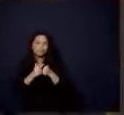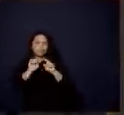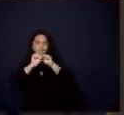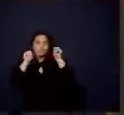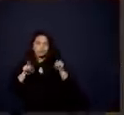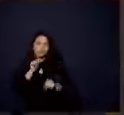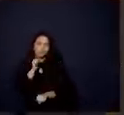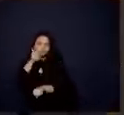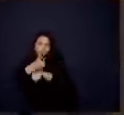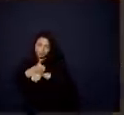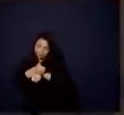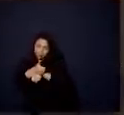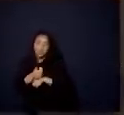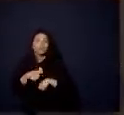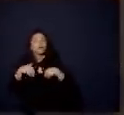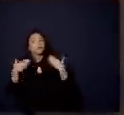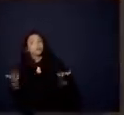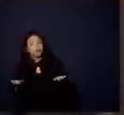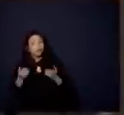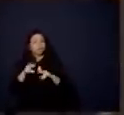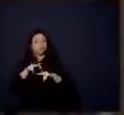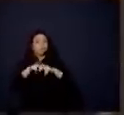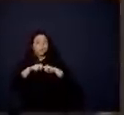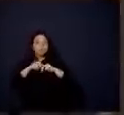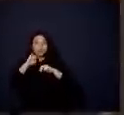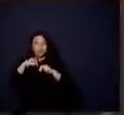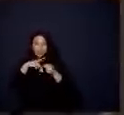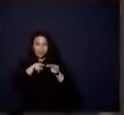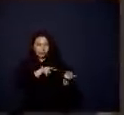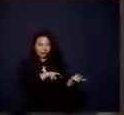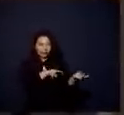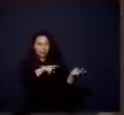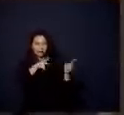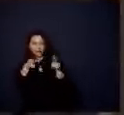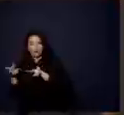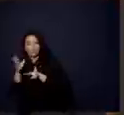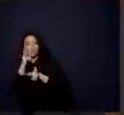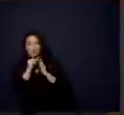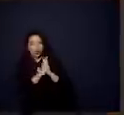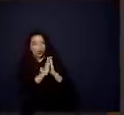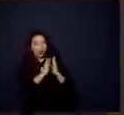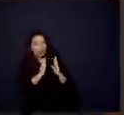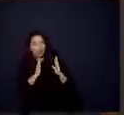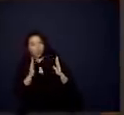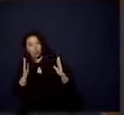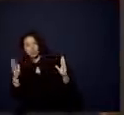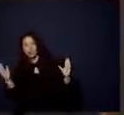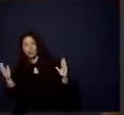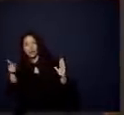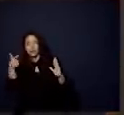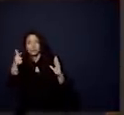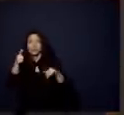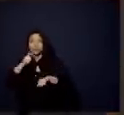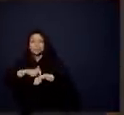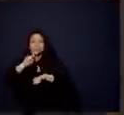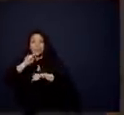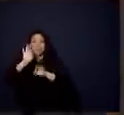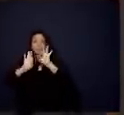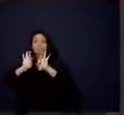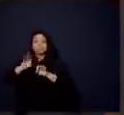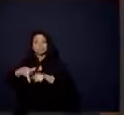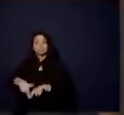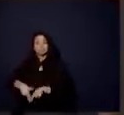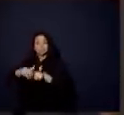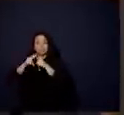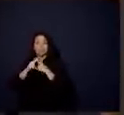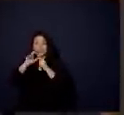sistema tributário se você faz uma atenção muito longa a empresa que fez o investimento com base tempo tributária atual não tem tempo de se ajustar se